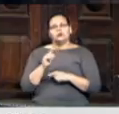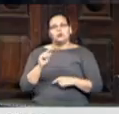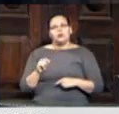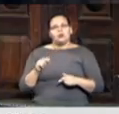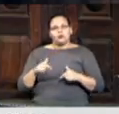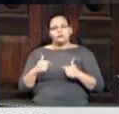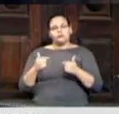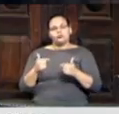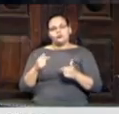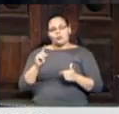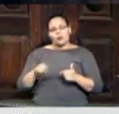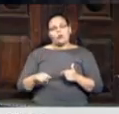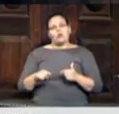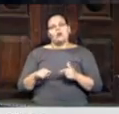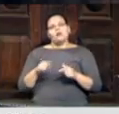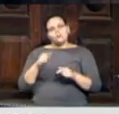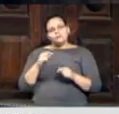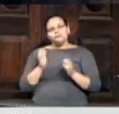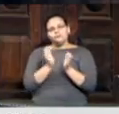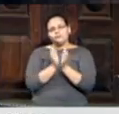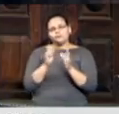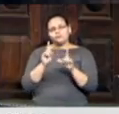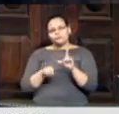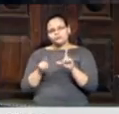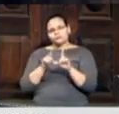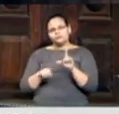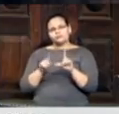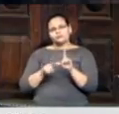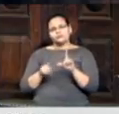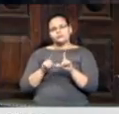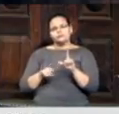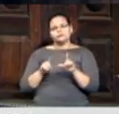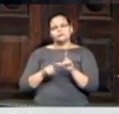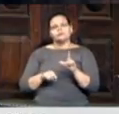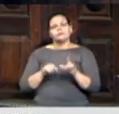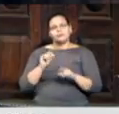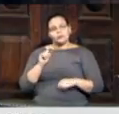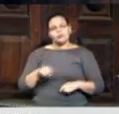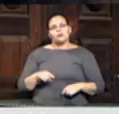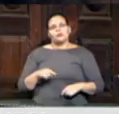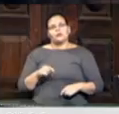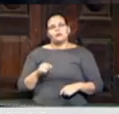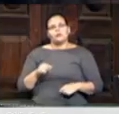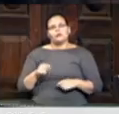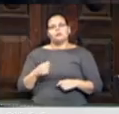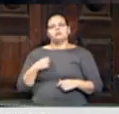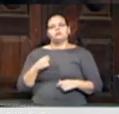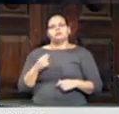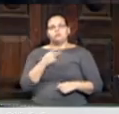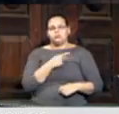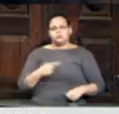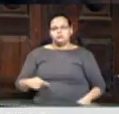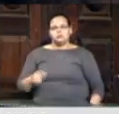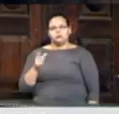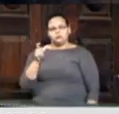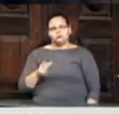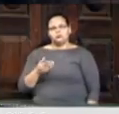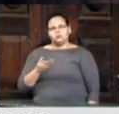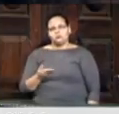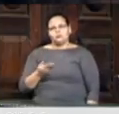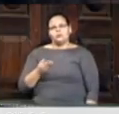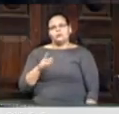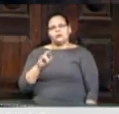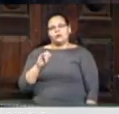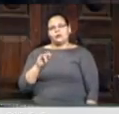à atividade da Academia de Letras Carioca, ao Instituto, presidido sobejamente bem por você, meu amigo Ricardo Cravo